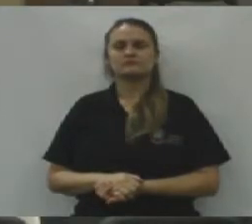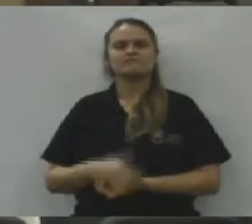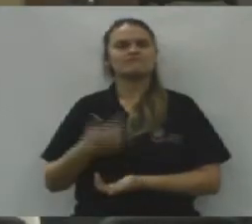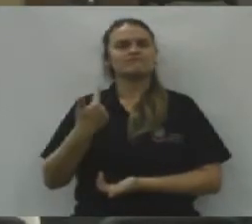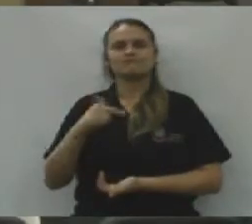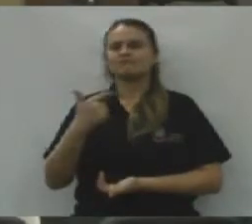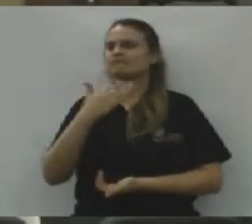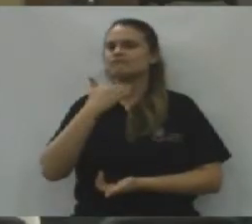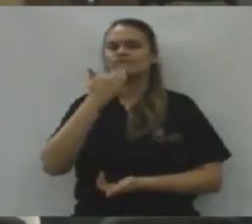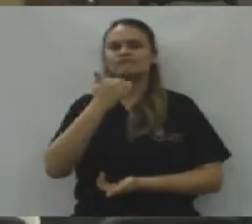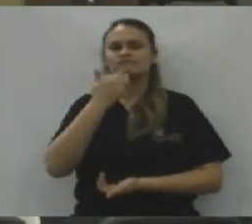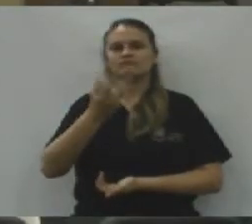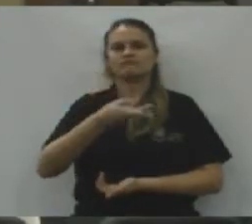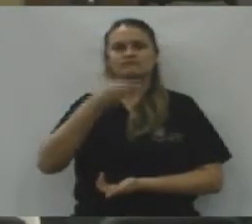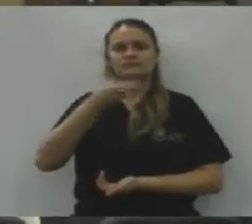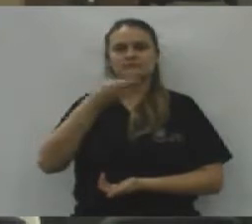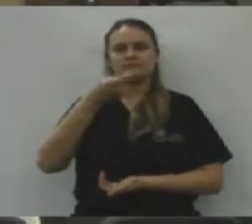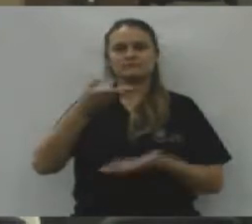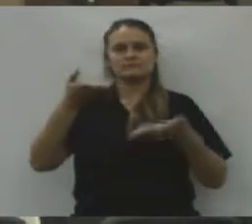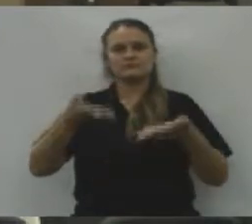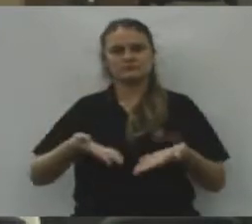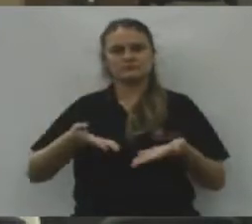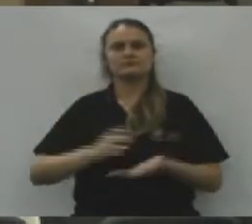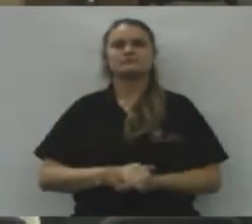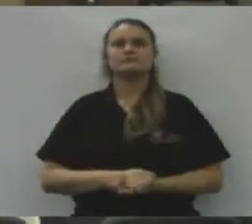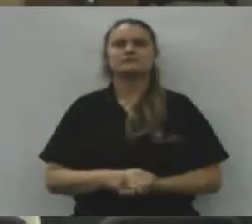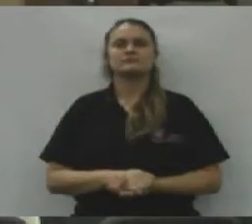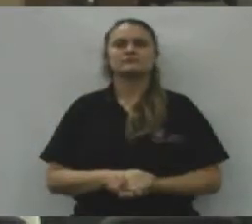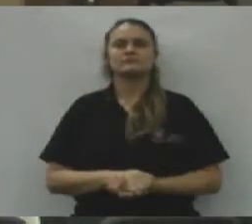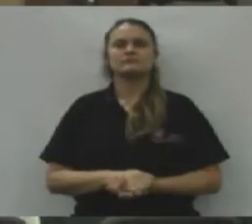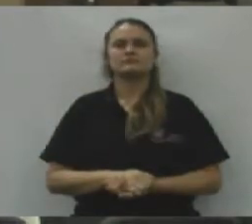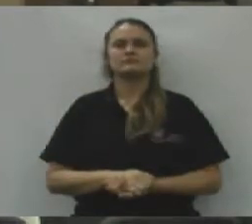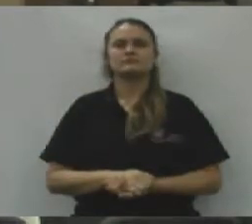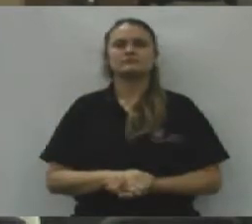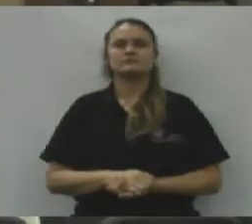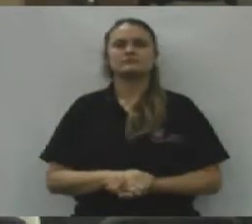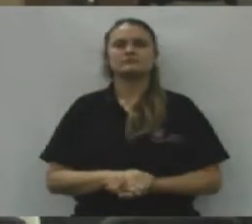Não há inscrição para a tribuna na data de hoje, senhor presidente.